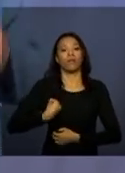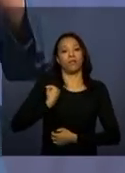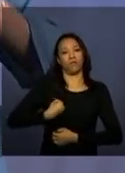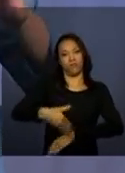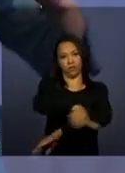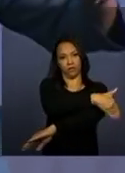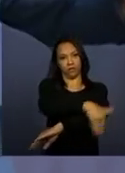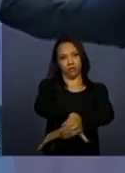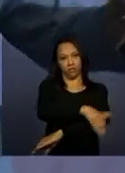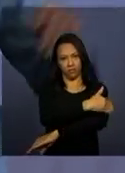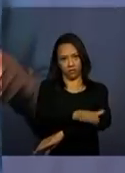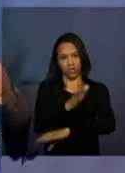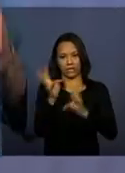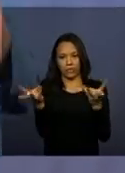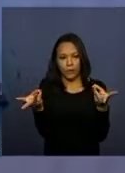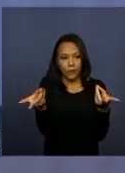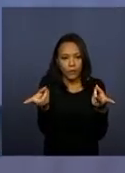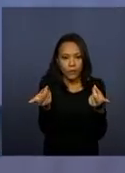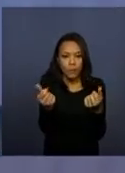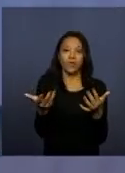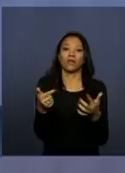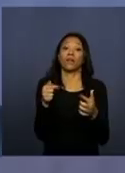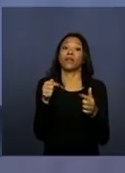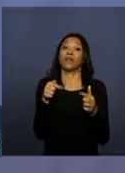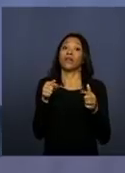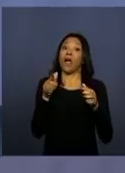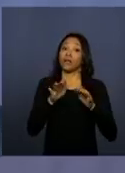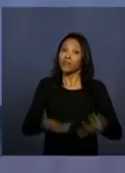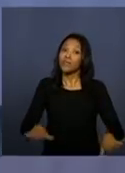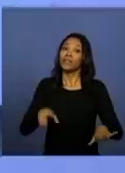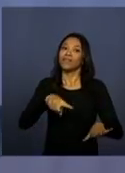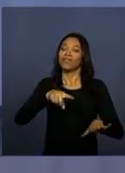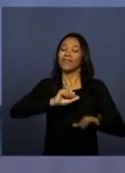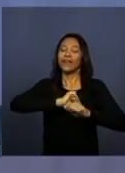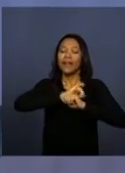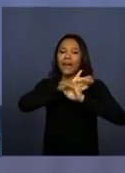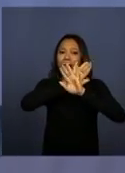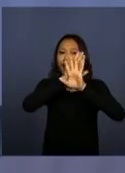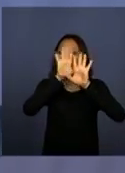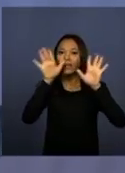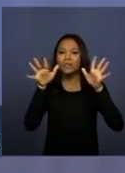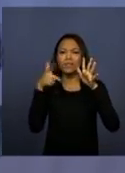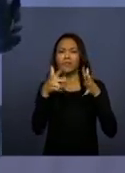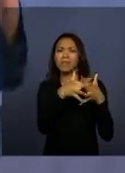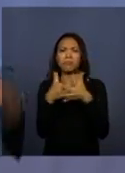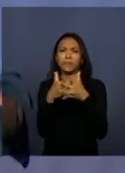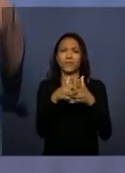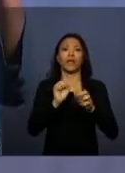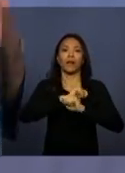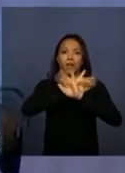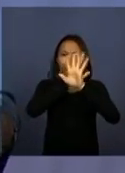a população de rua contada e assim com uma clareza imensa para o conjunto do